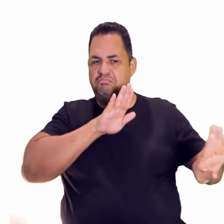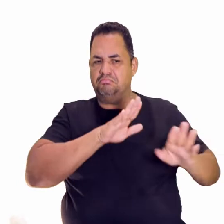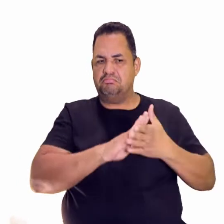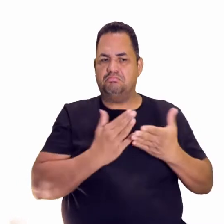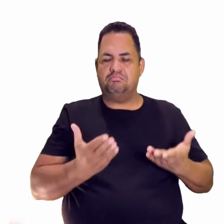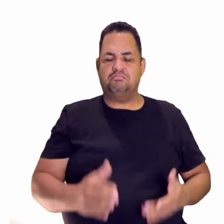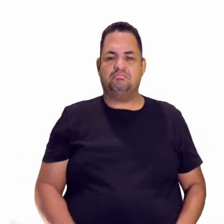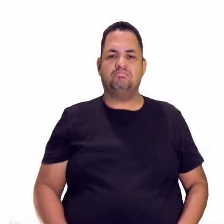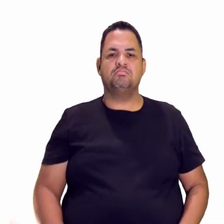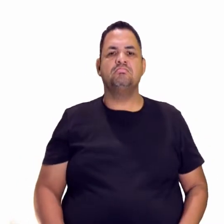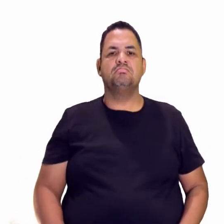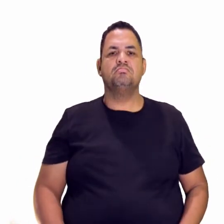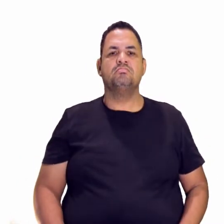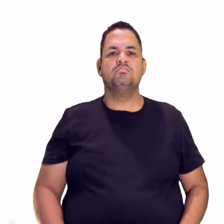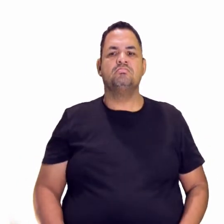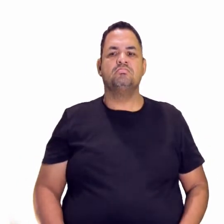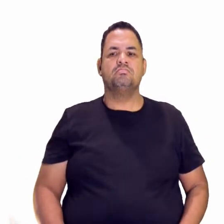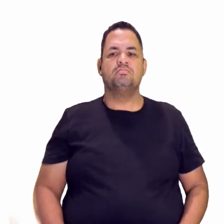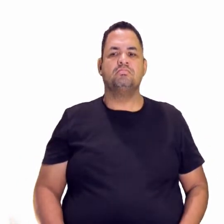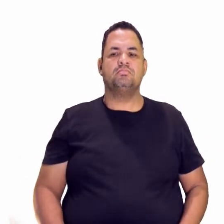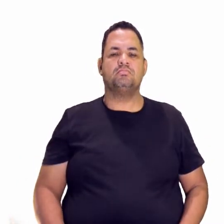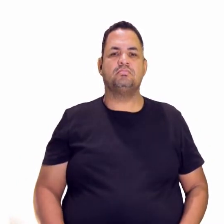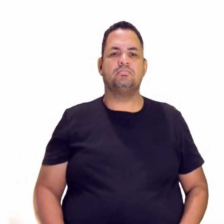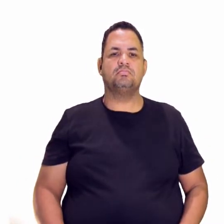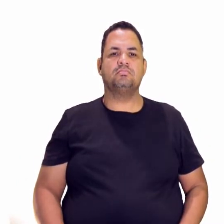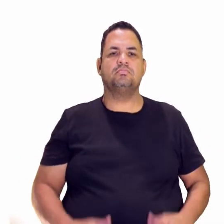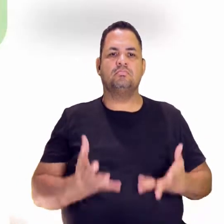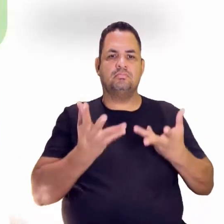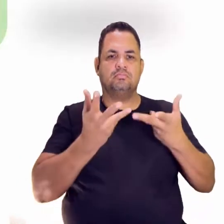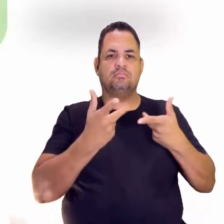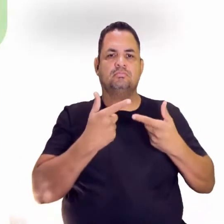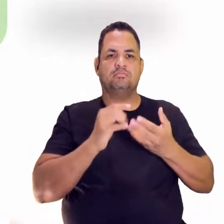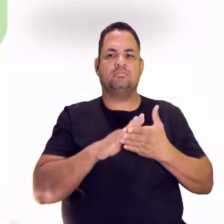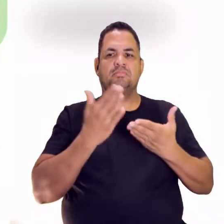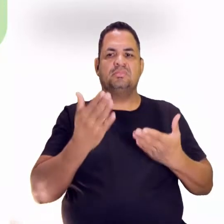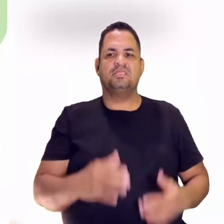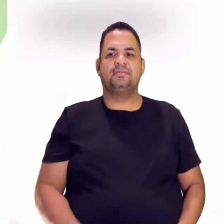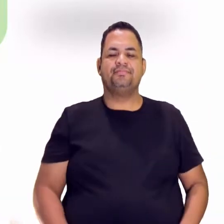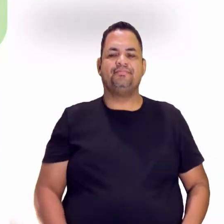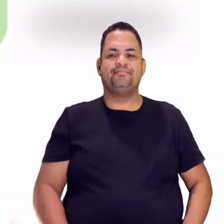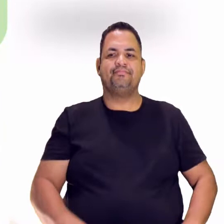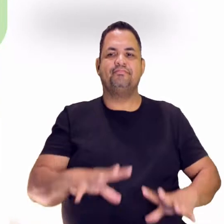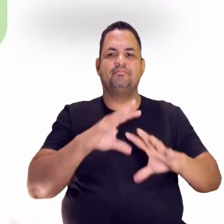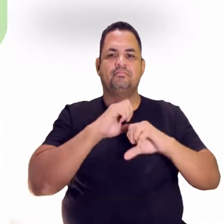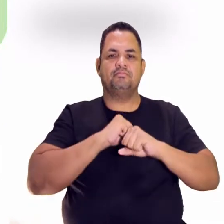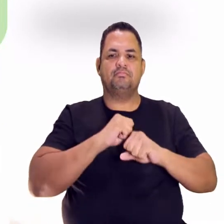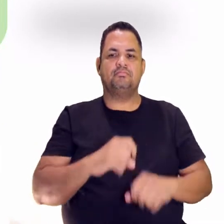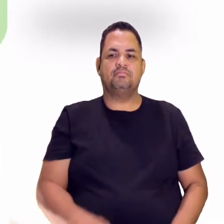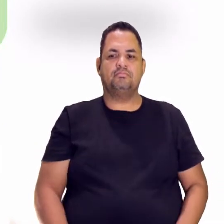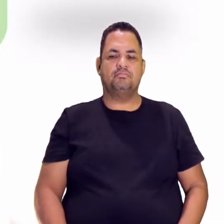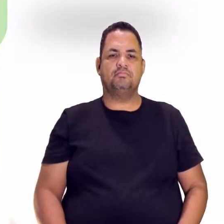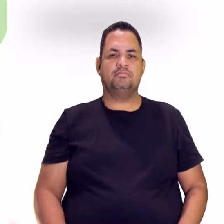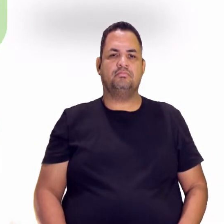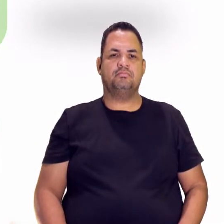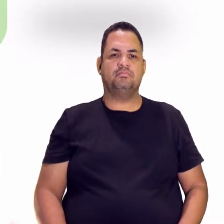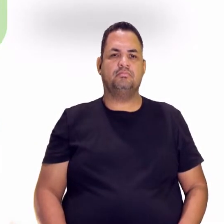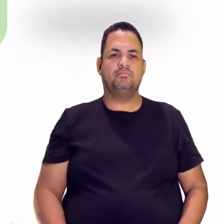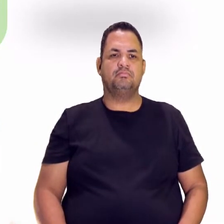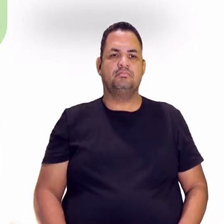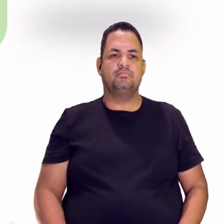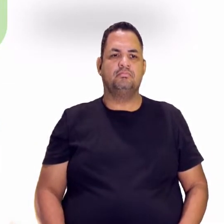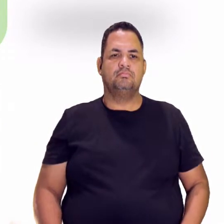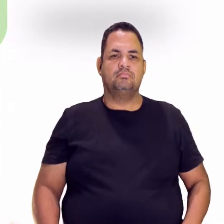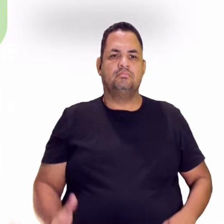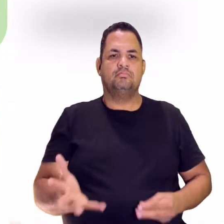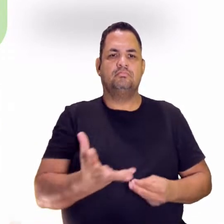de atitude. Então, essas são as habilidades que você vai adquirir. Então, vamos ver aqui a nossa